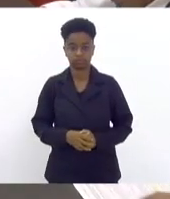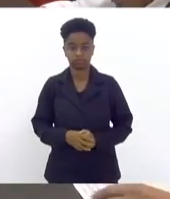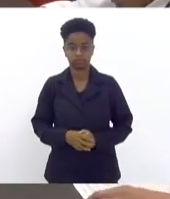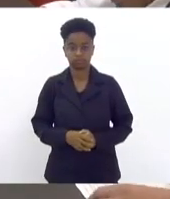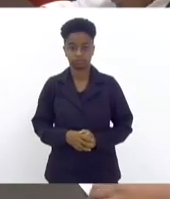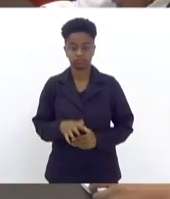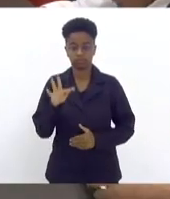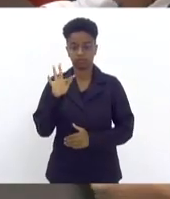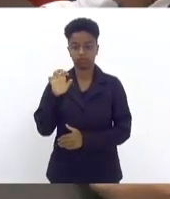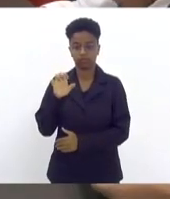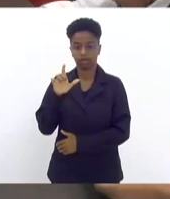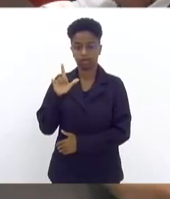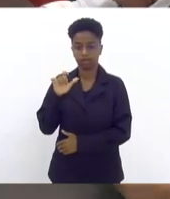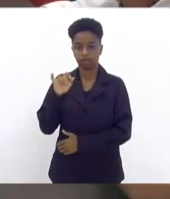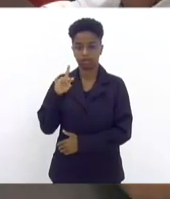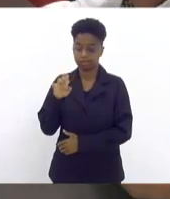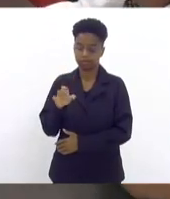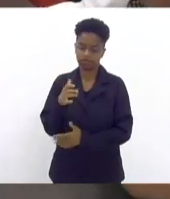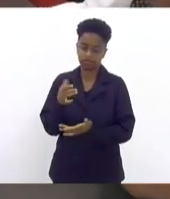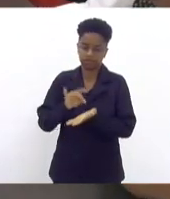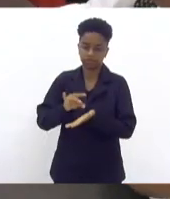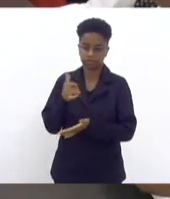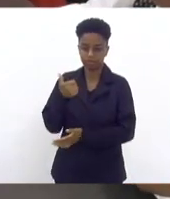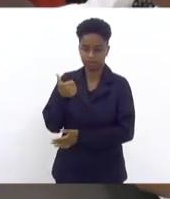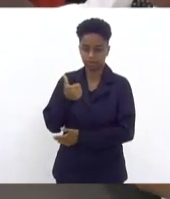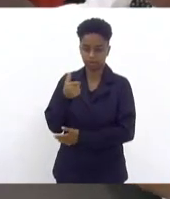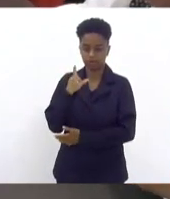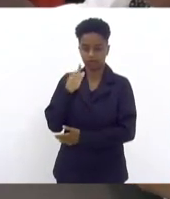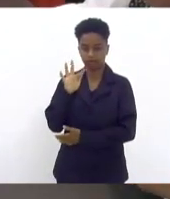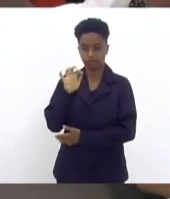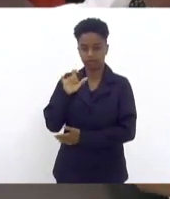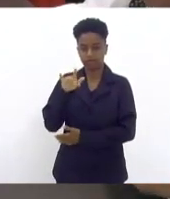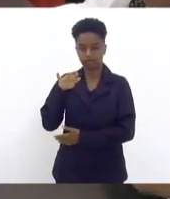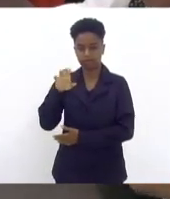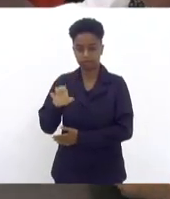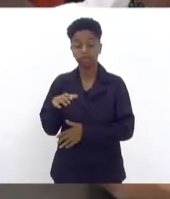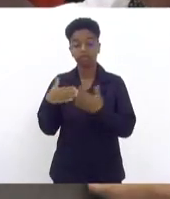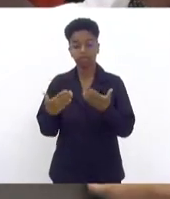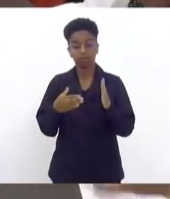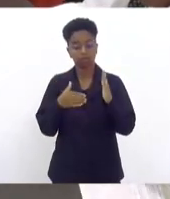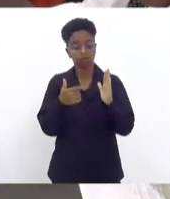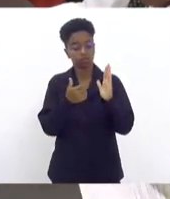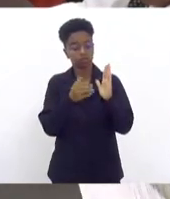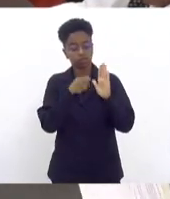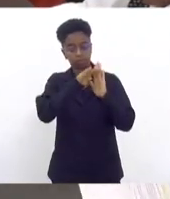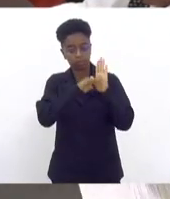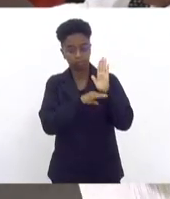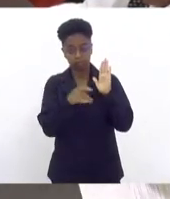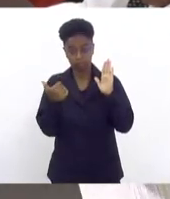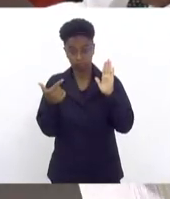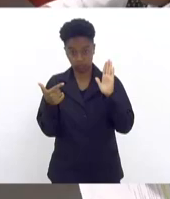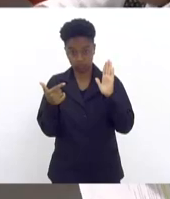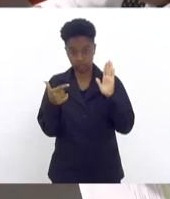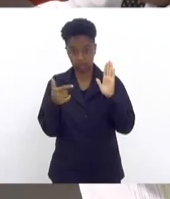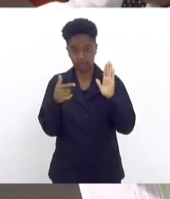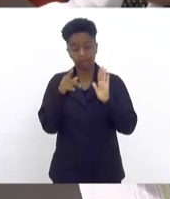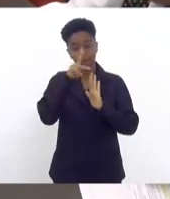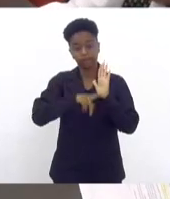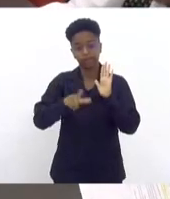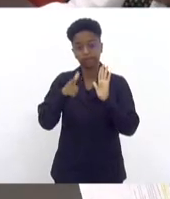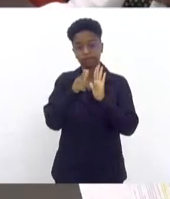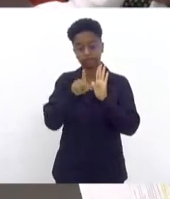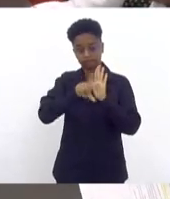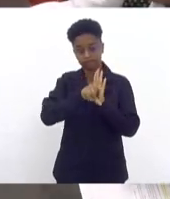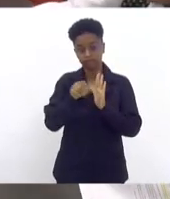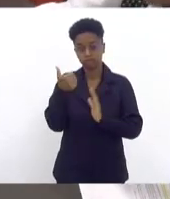Deputado Filipinho Raves, na verdade, primeiro. Passar ao item 12 da pauta, que é o projeto de lei número 1883 de